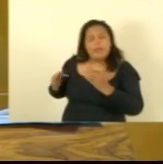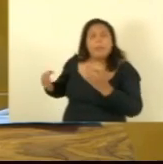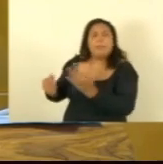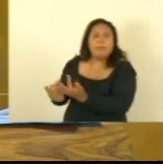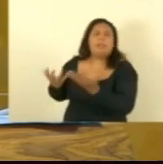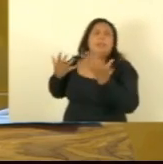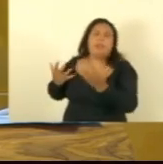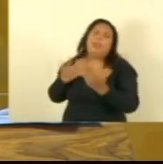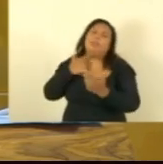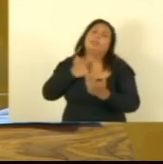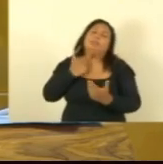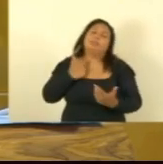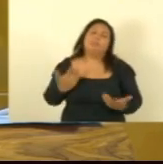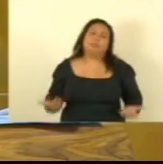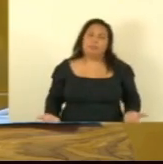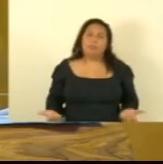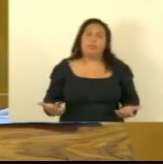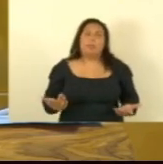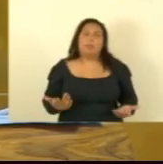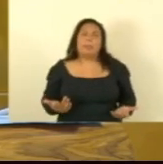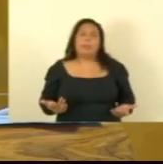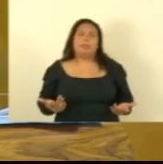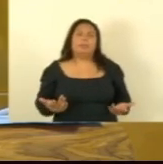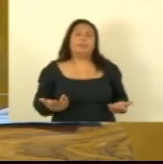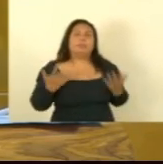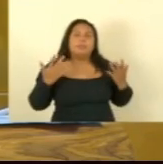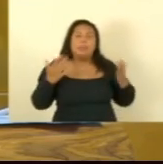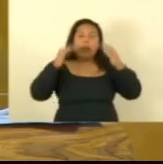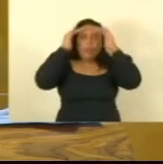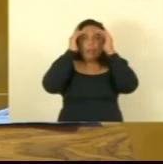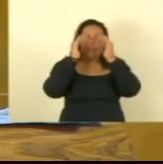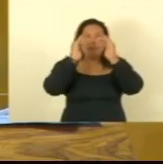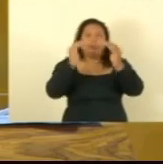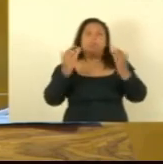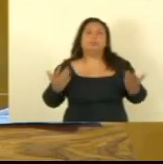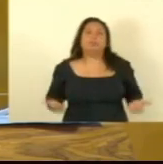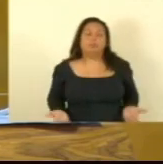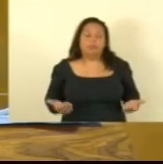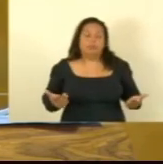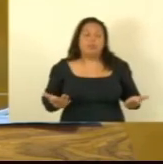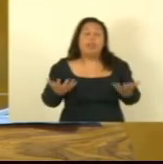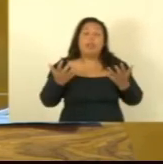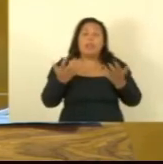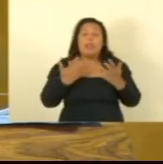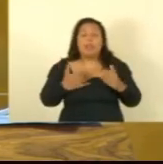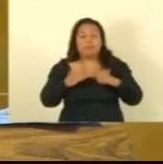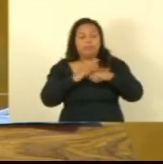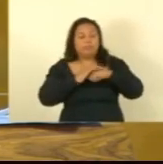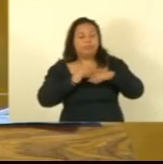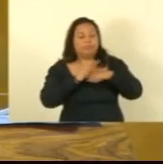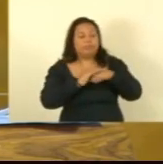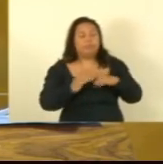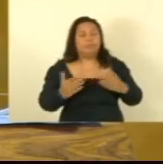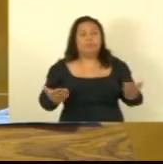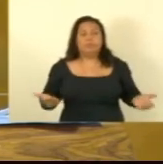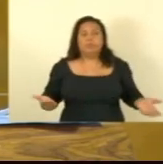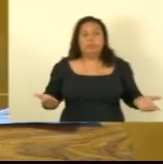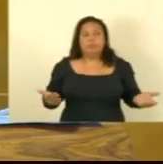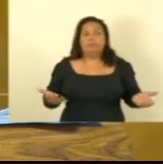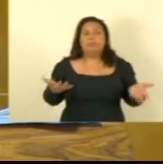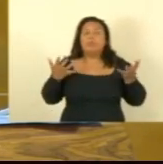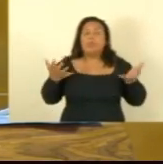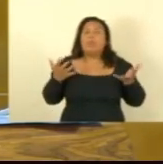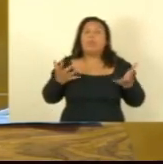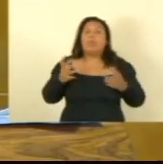querem respeito. querem carinho,